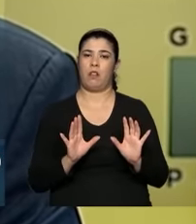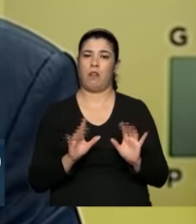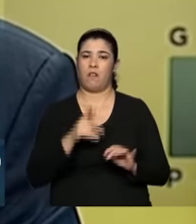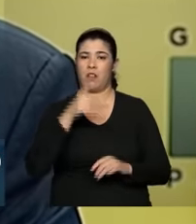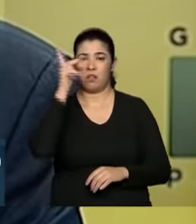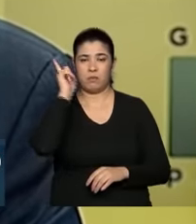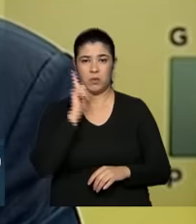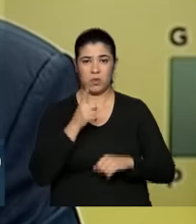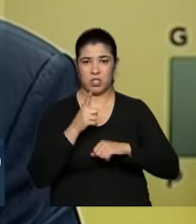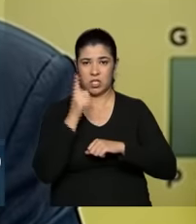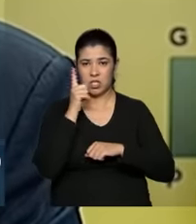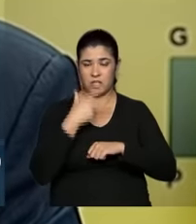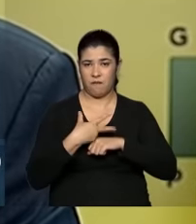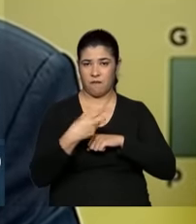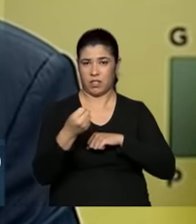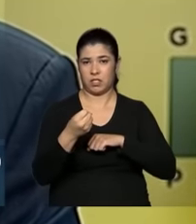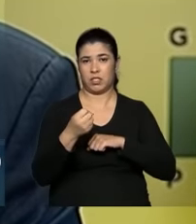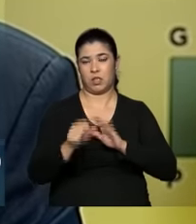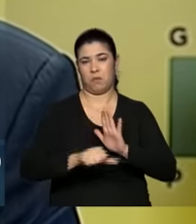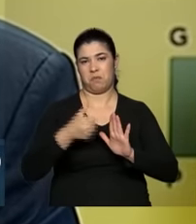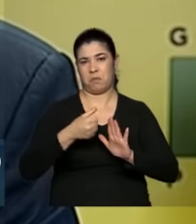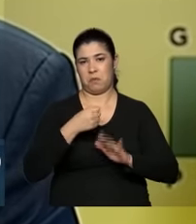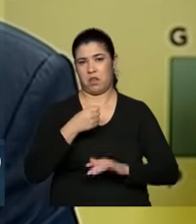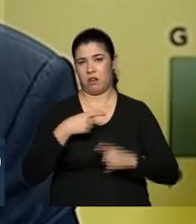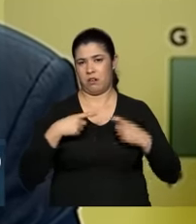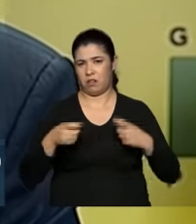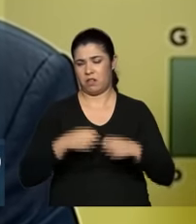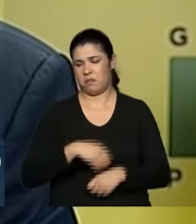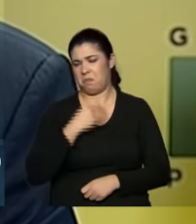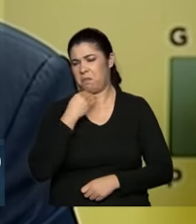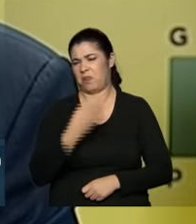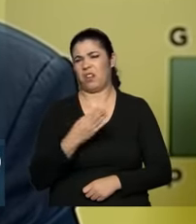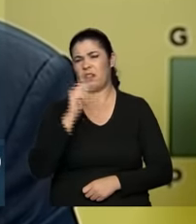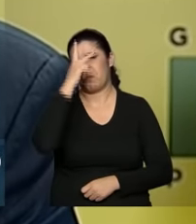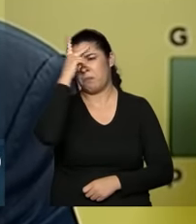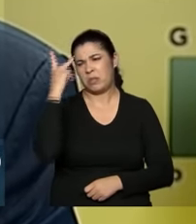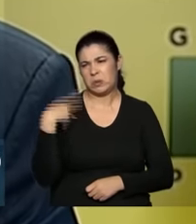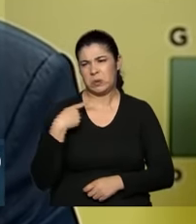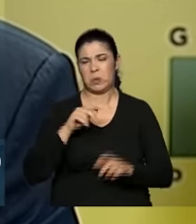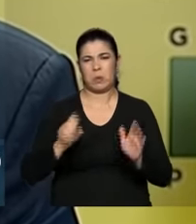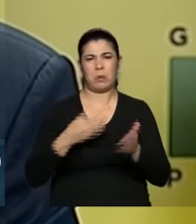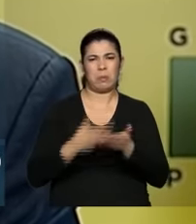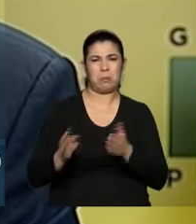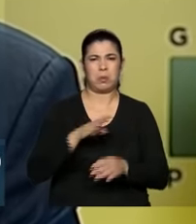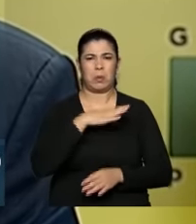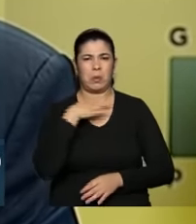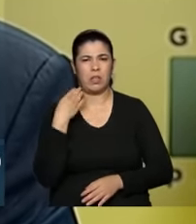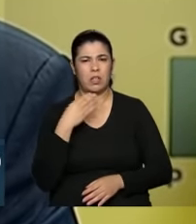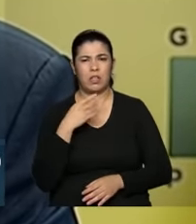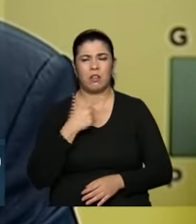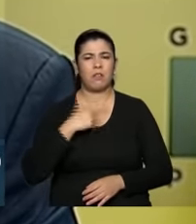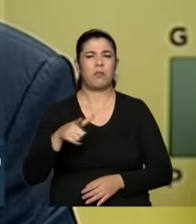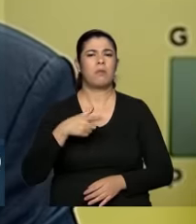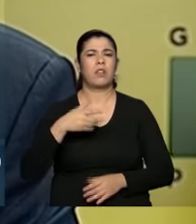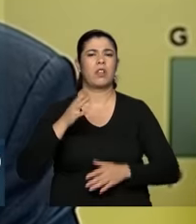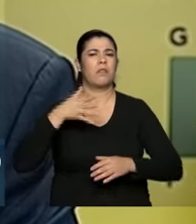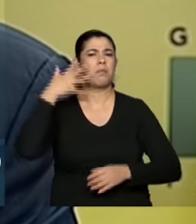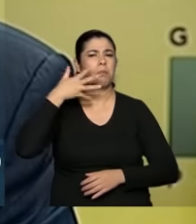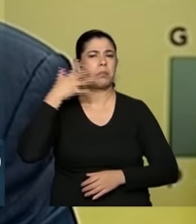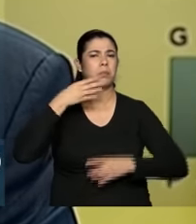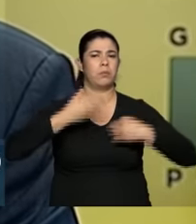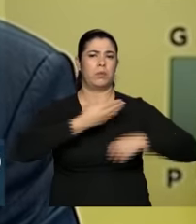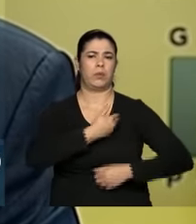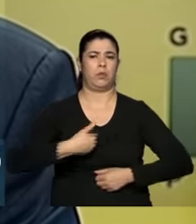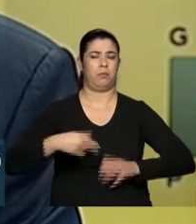por completo para quem morreu, quem se machucou, quem enviuvou, quem quebrou a cara, tudo. Não houve nenhuma política pública na